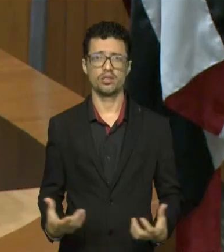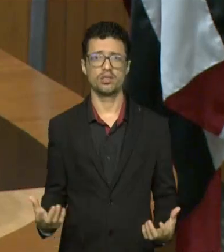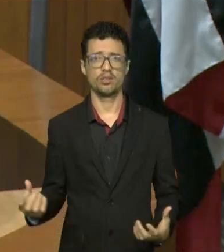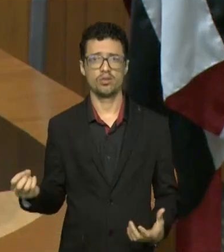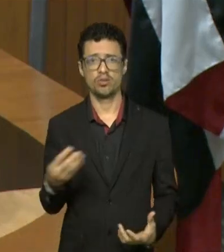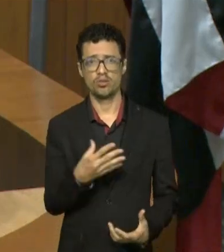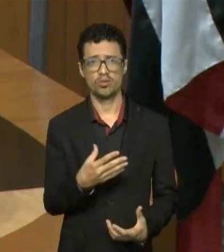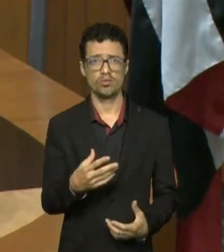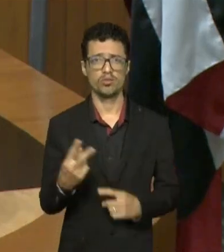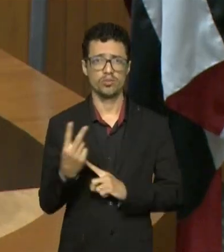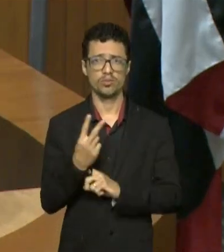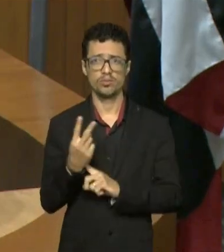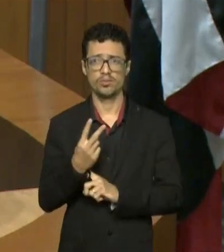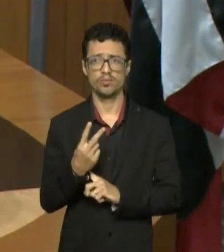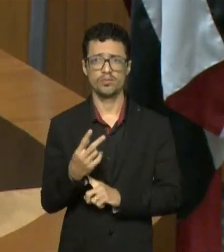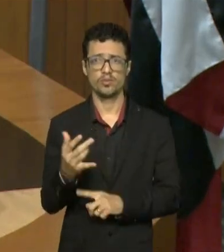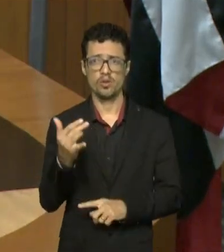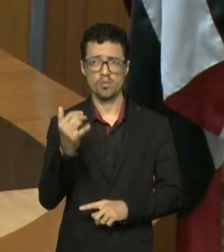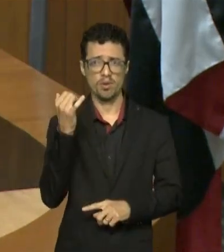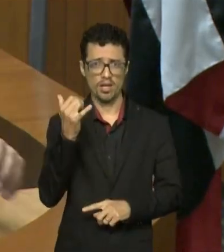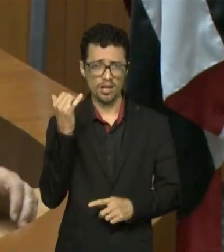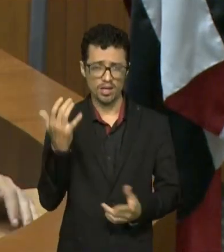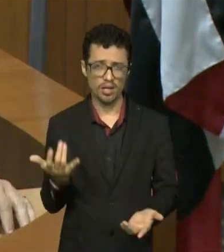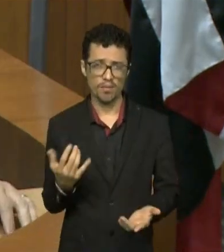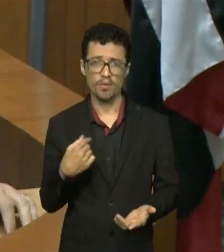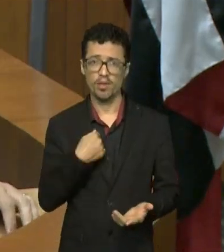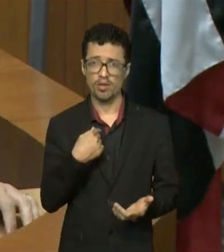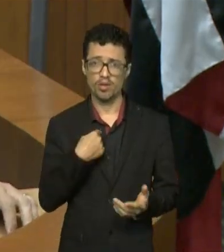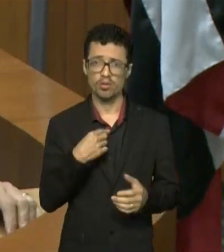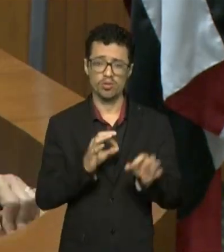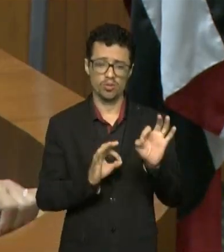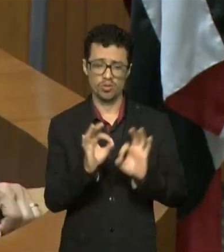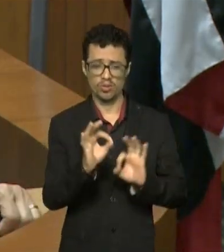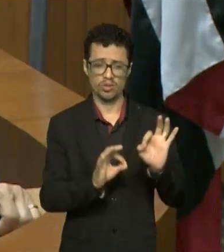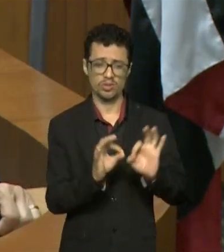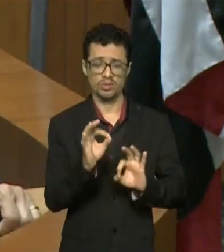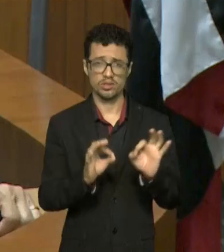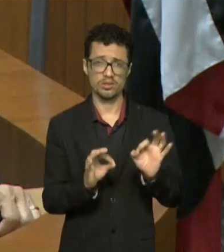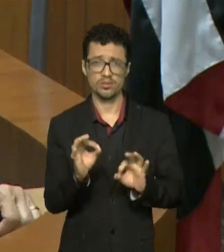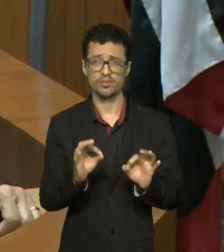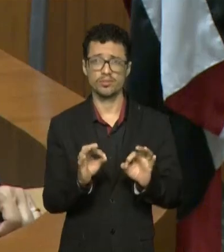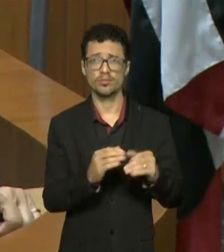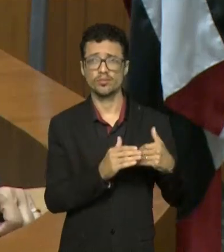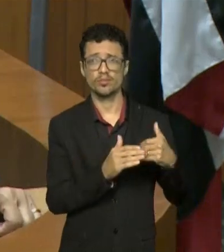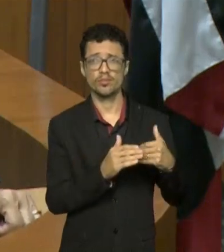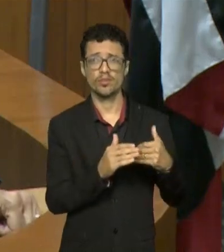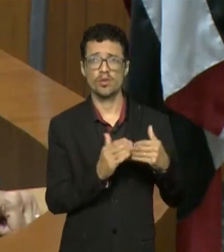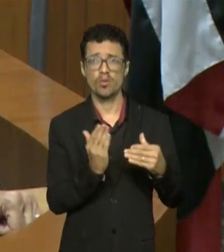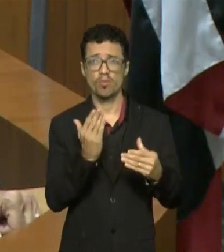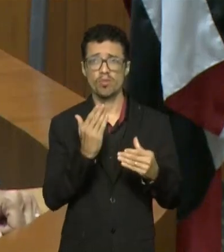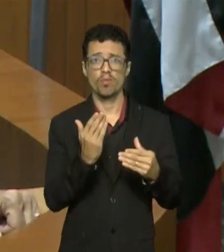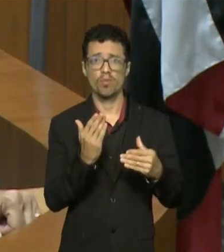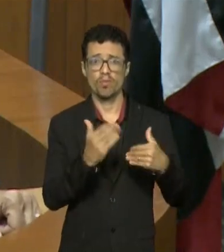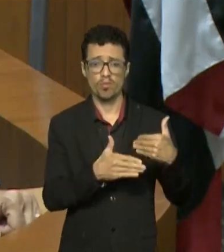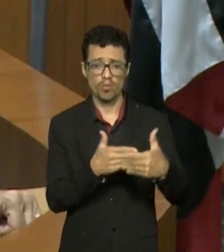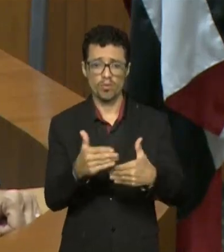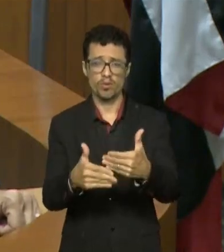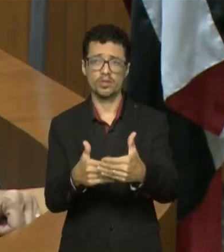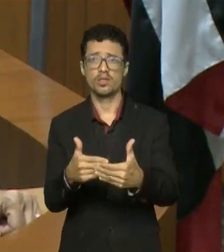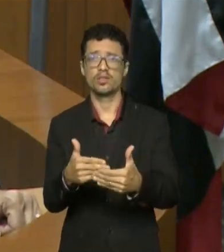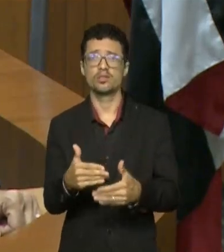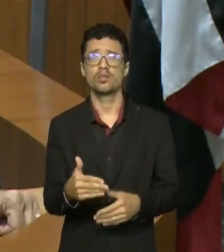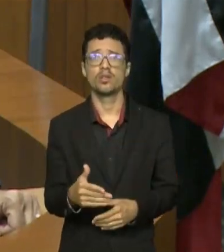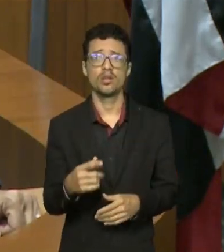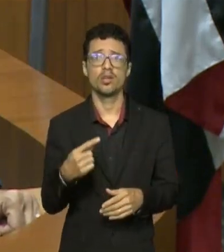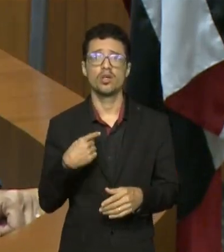doutora, seja muito bem-vinda. Eu estou fazendo um processo de aquisição, já fiz a aquisição de arma de fogo e agora